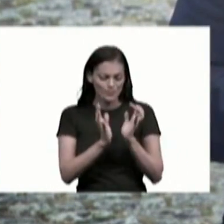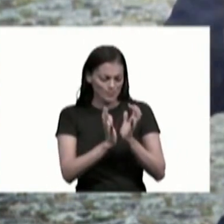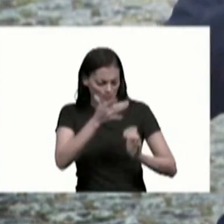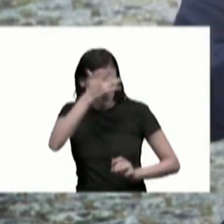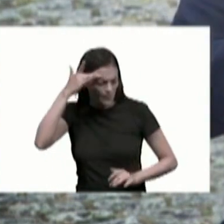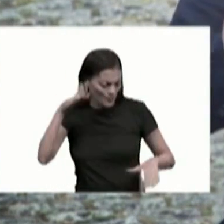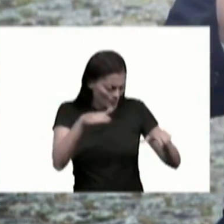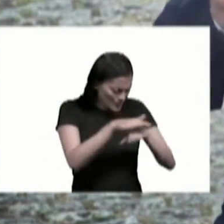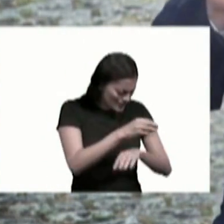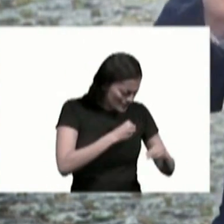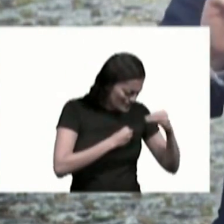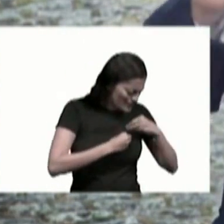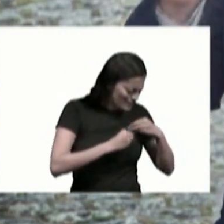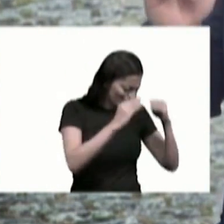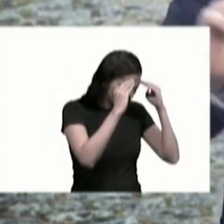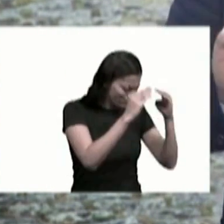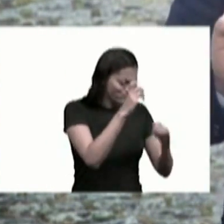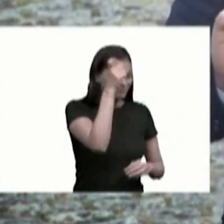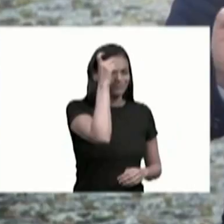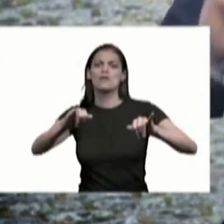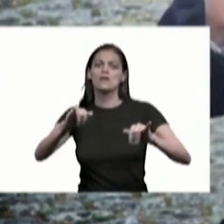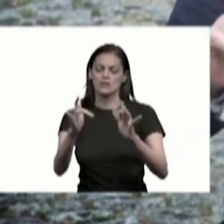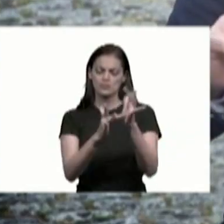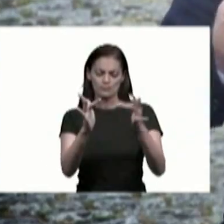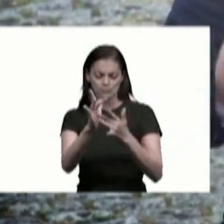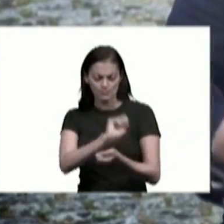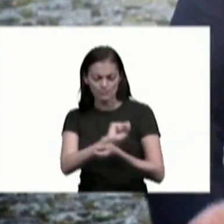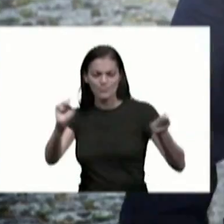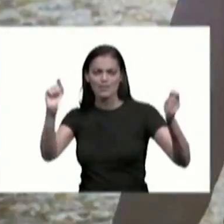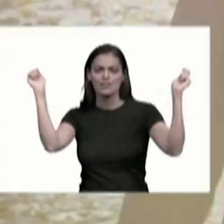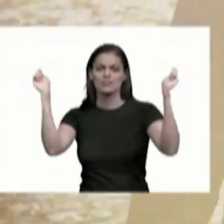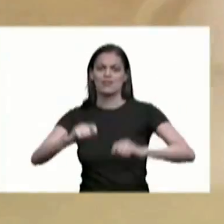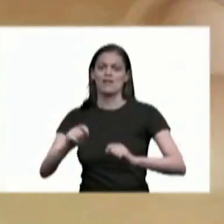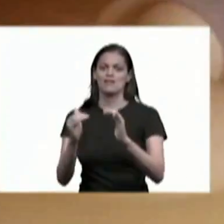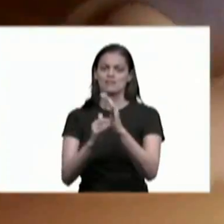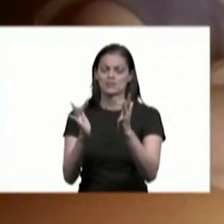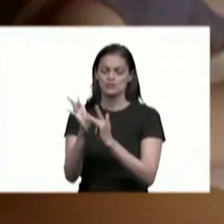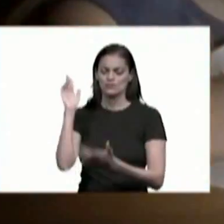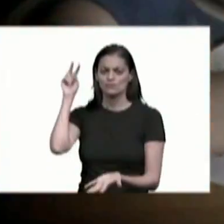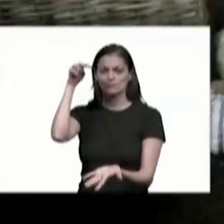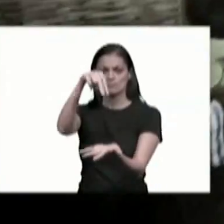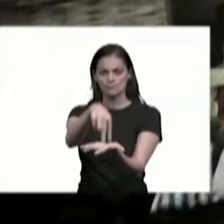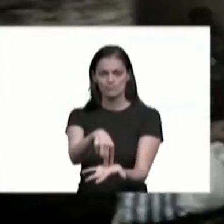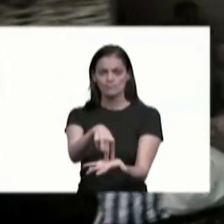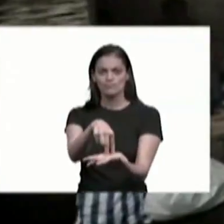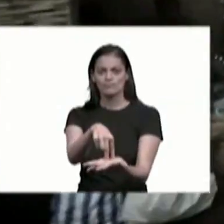ao pecado, estão submissos ao inimigo, até que ele venha.